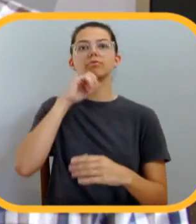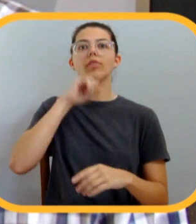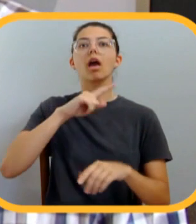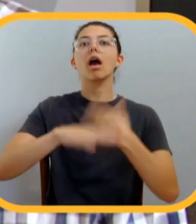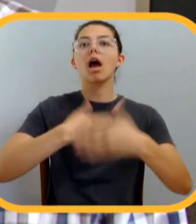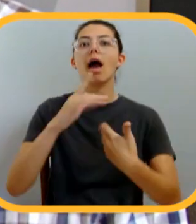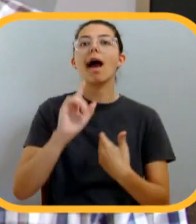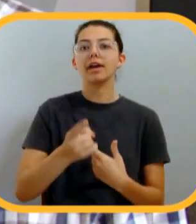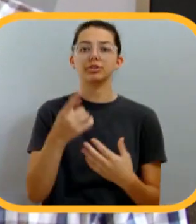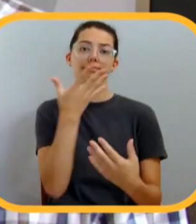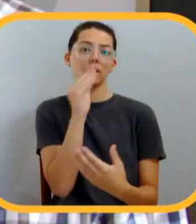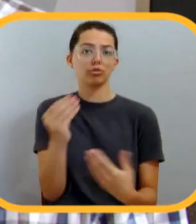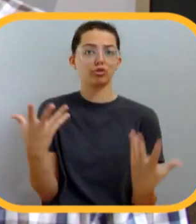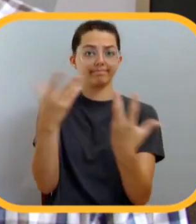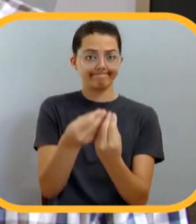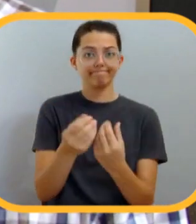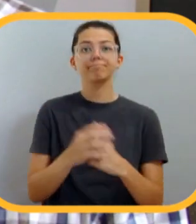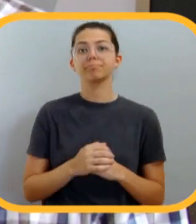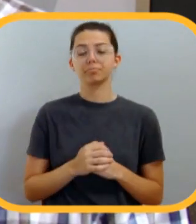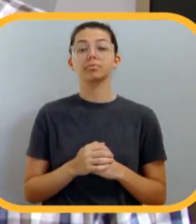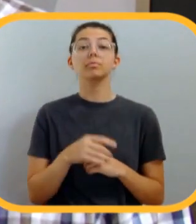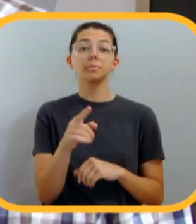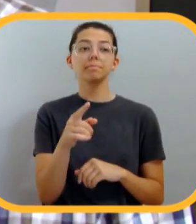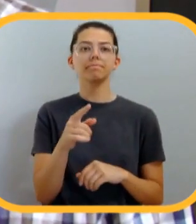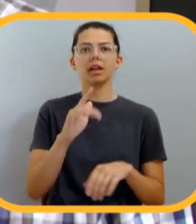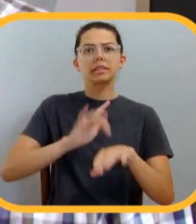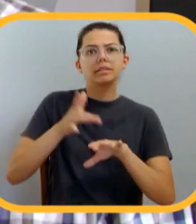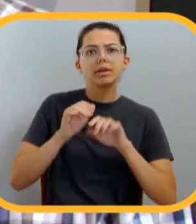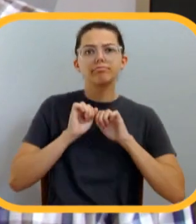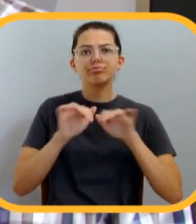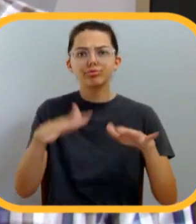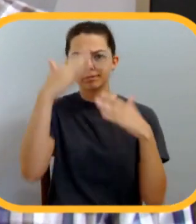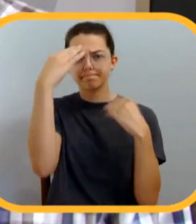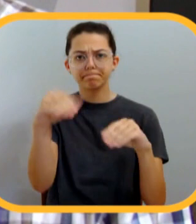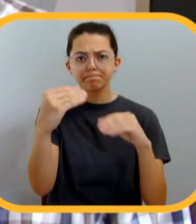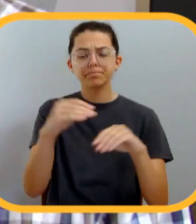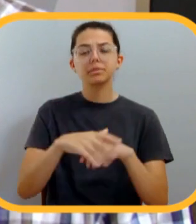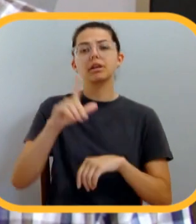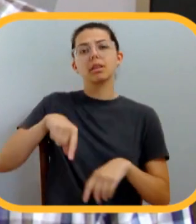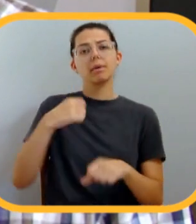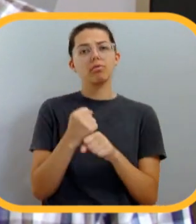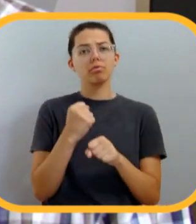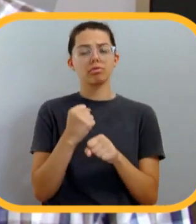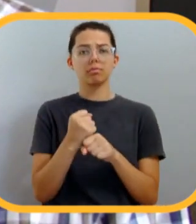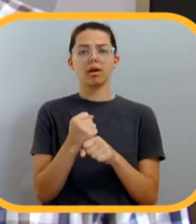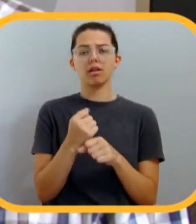escolas sejamos capazes de fazer junto dos alunos, toda a sensibilização e todo o